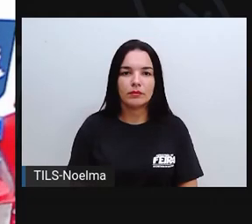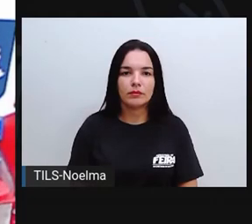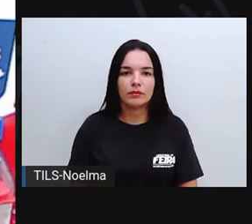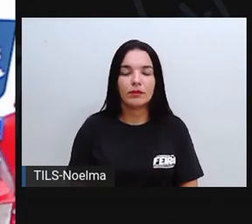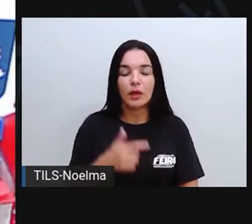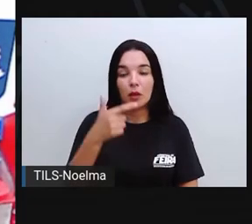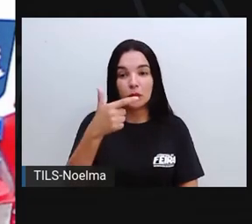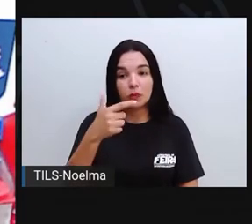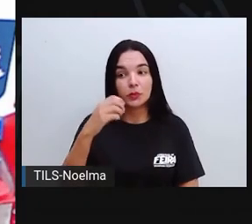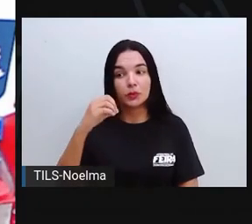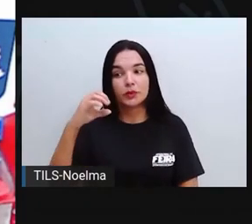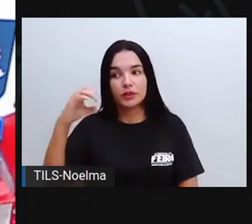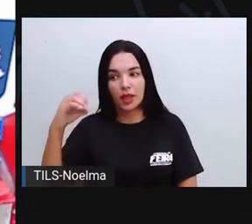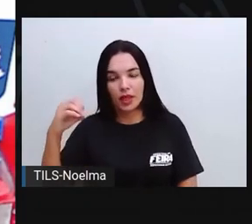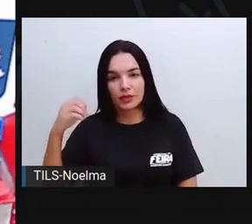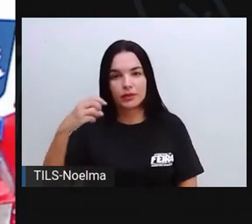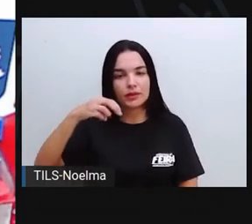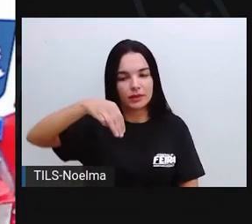Mais 200.